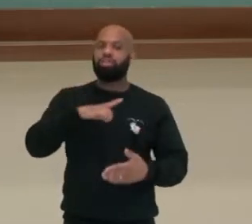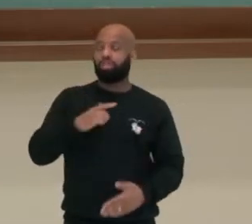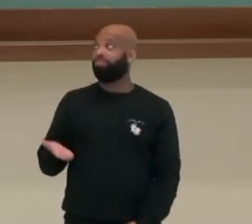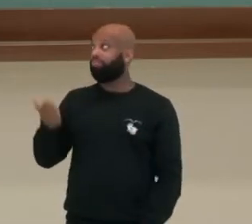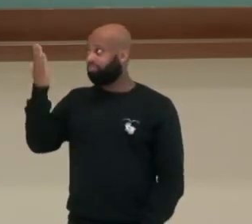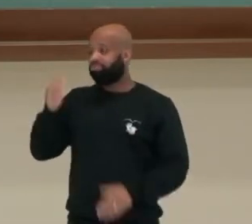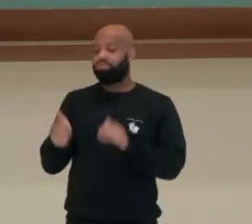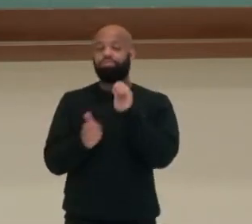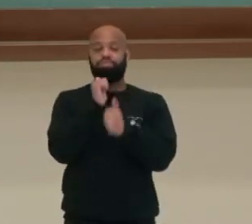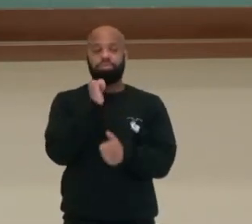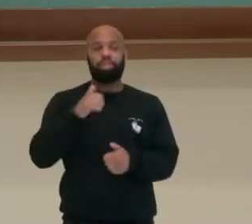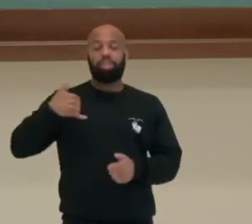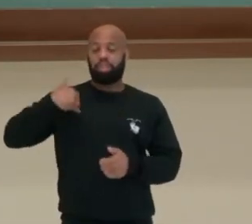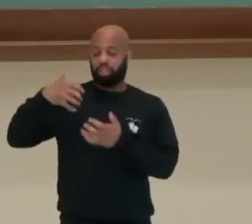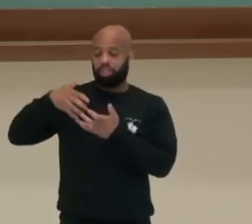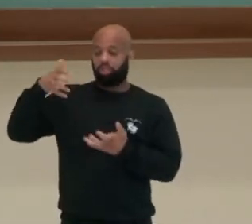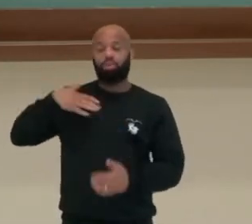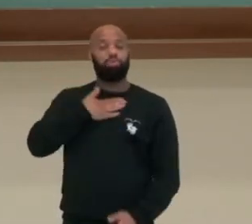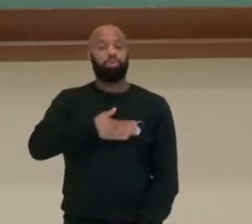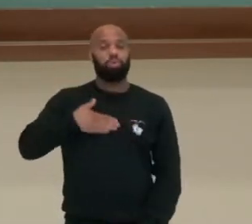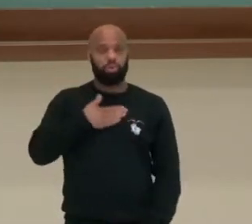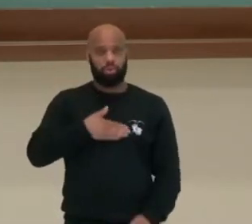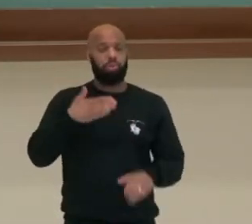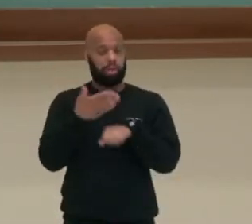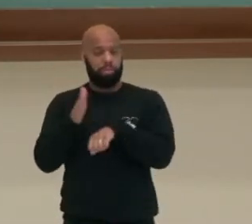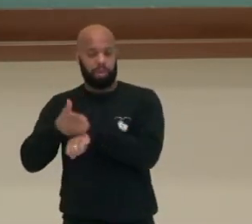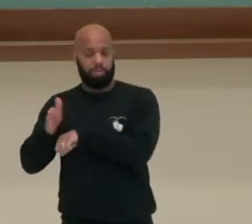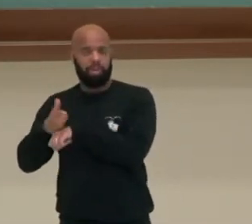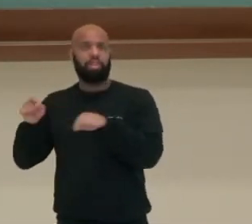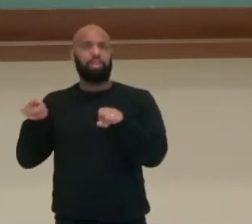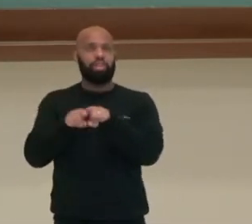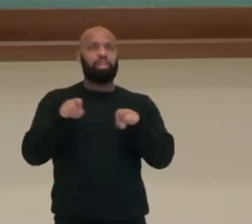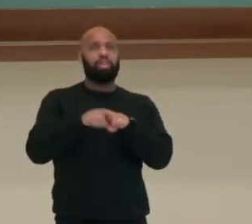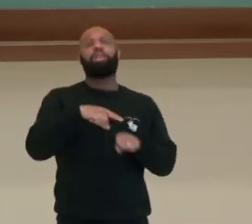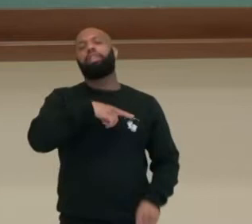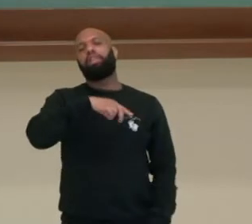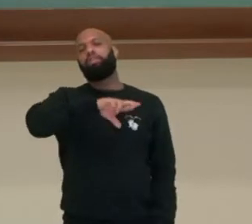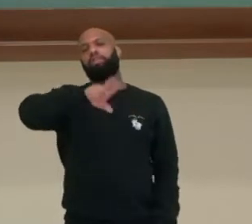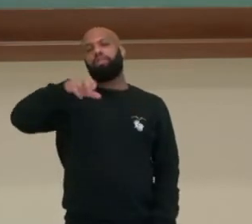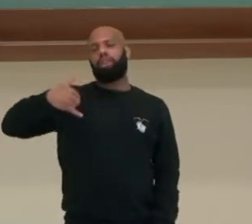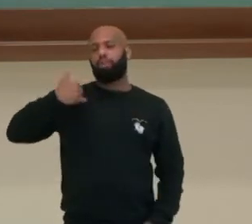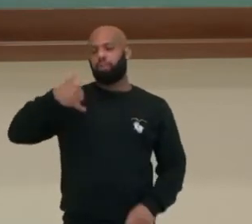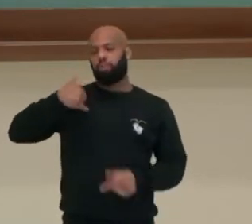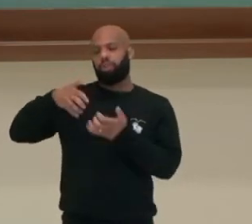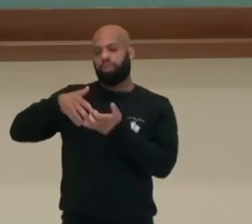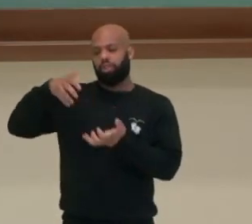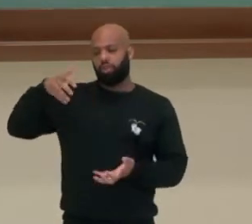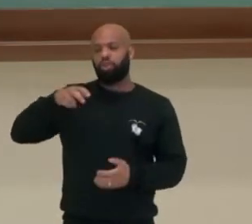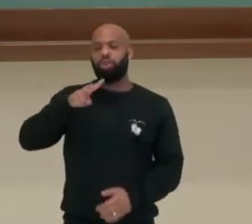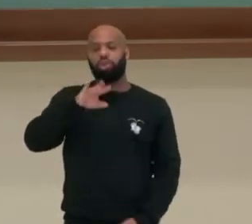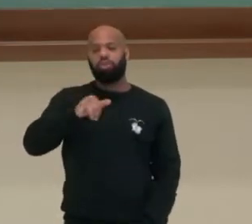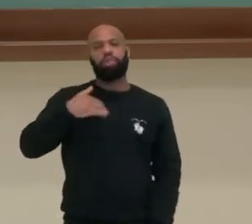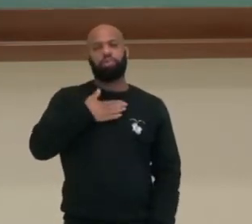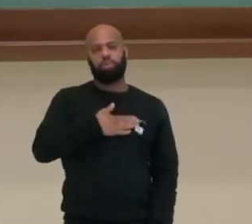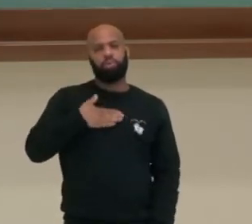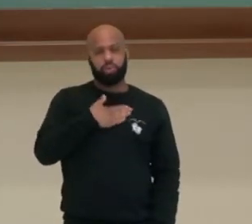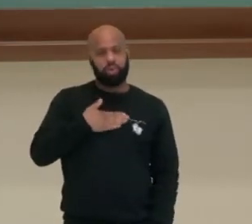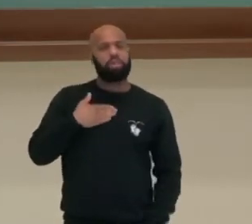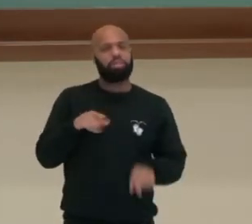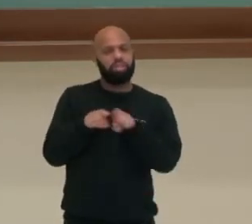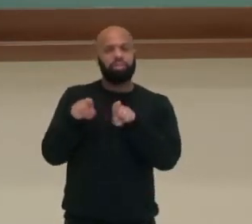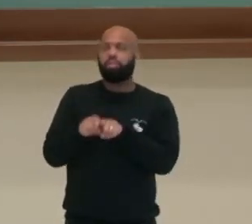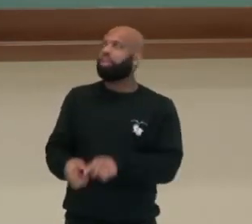esporte que acabou chamando a atenção muito dos idosos, né? Então a gente tem vários idosos aí que gostam muito